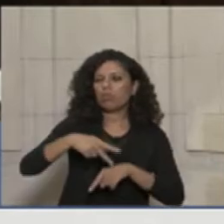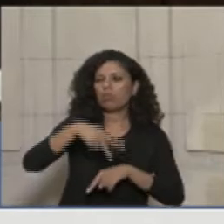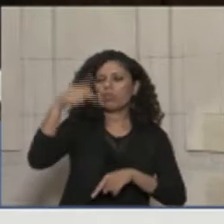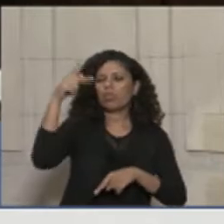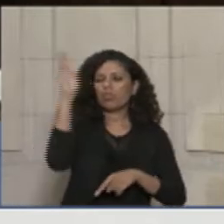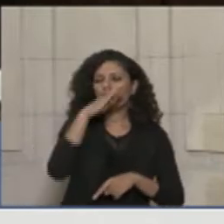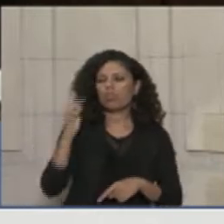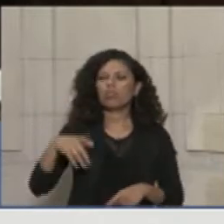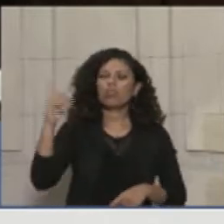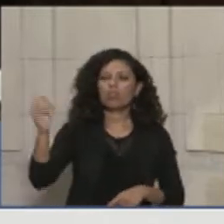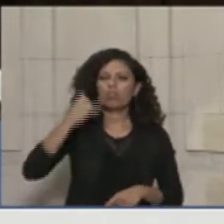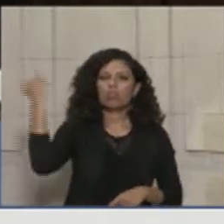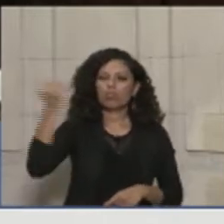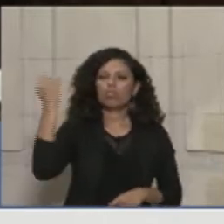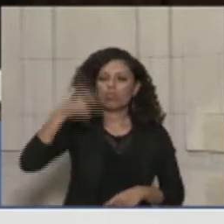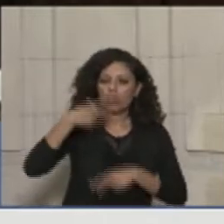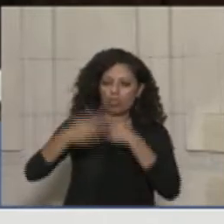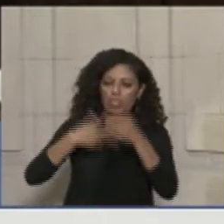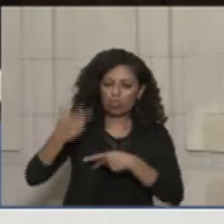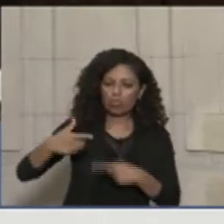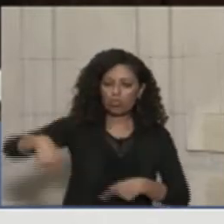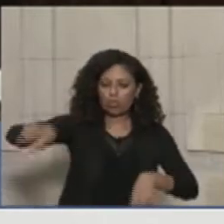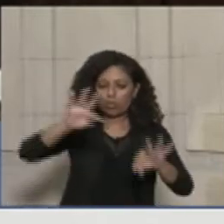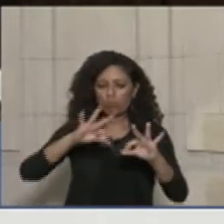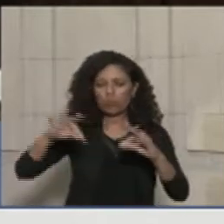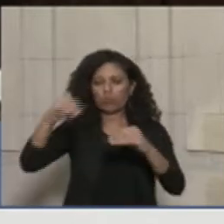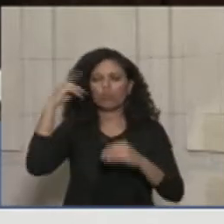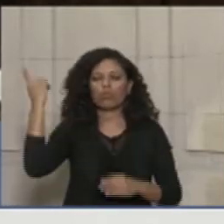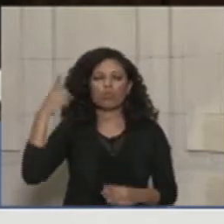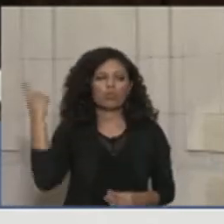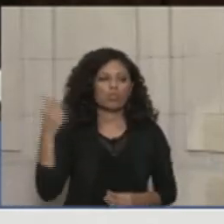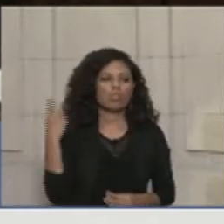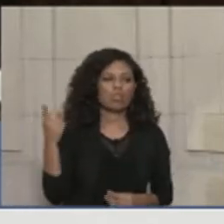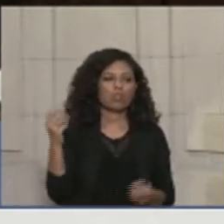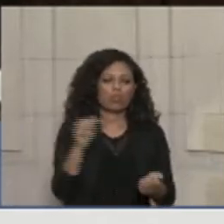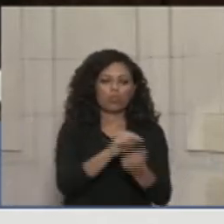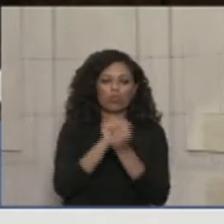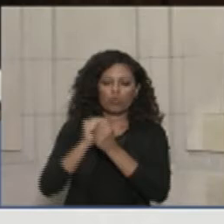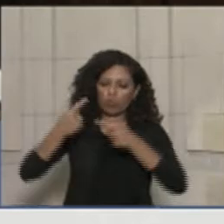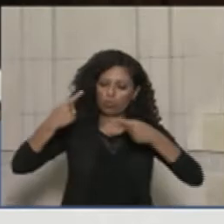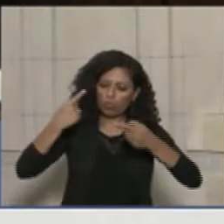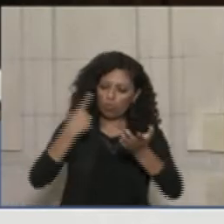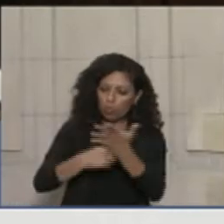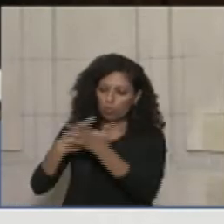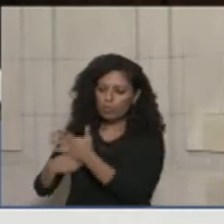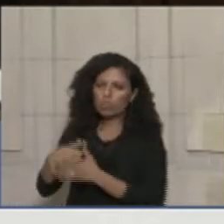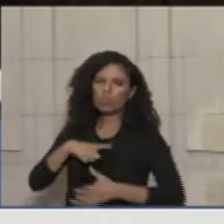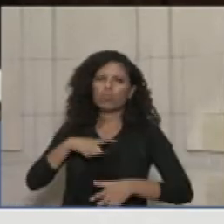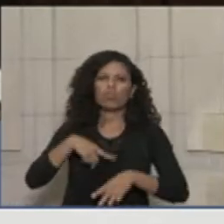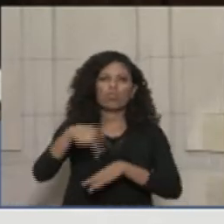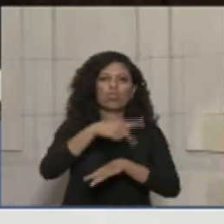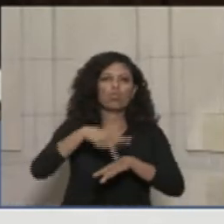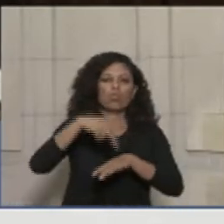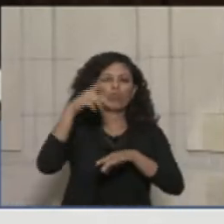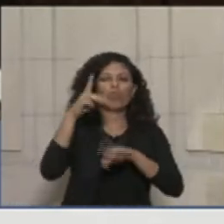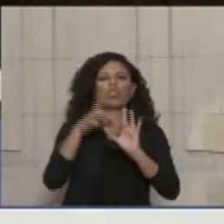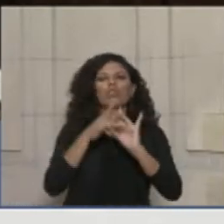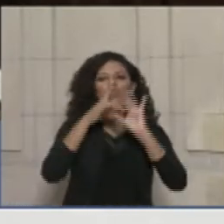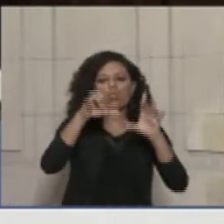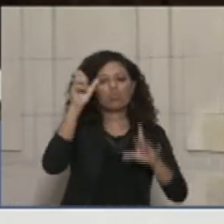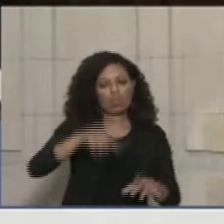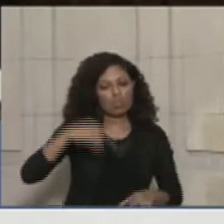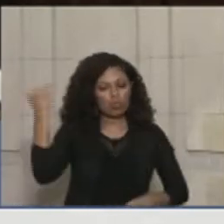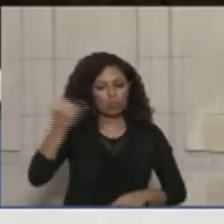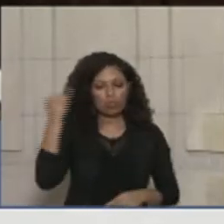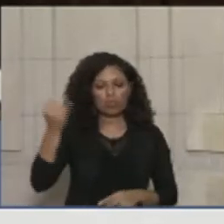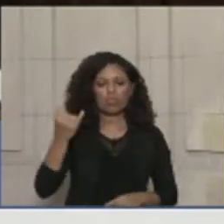um compromisso, todos e todas os deputados aqui, com a democracia, e para isso é fundamental valorizar e